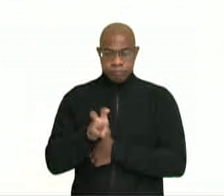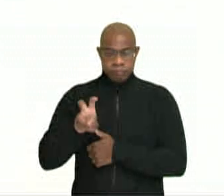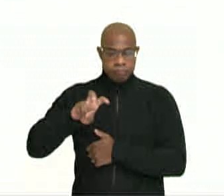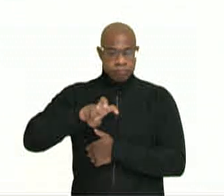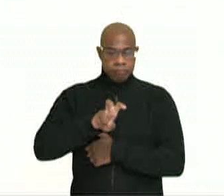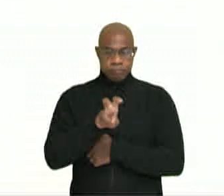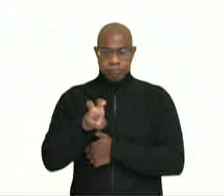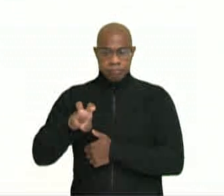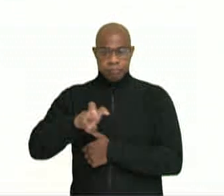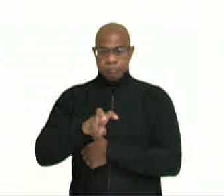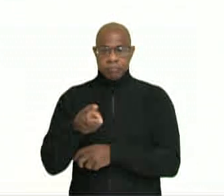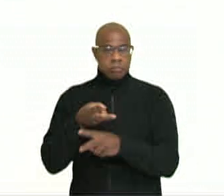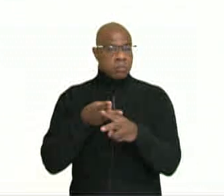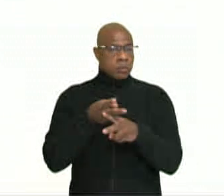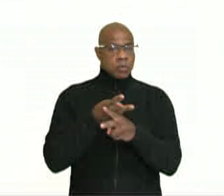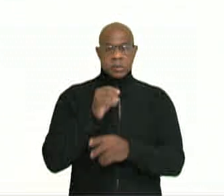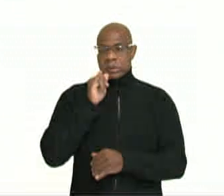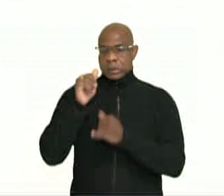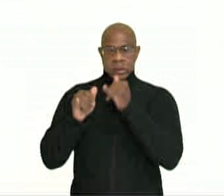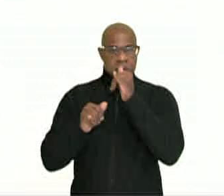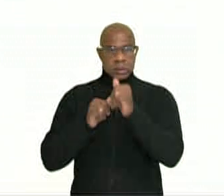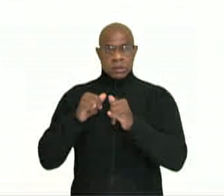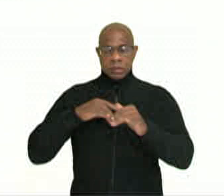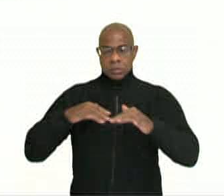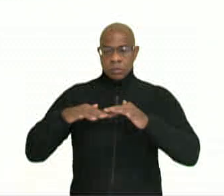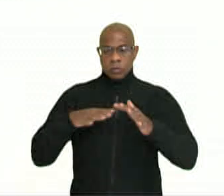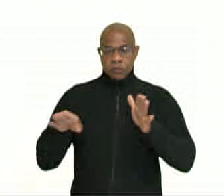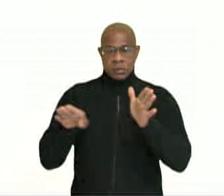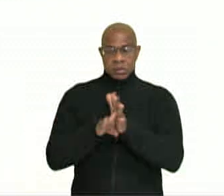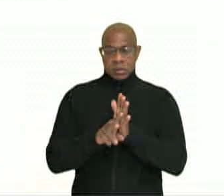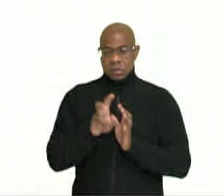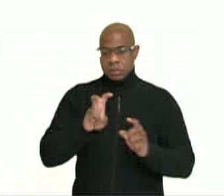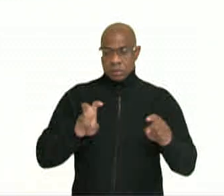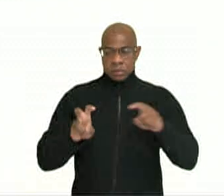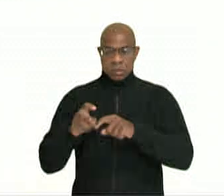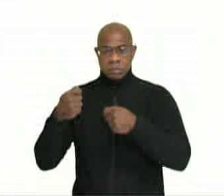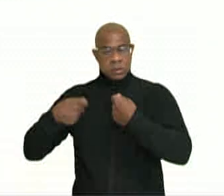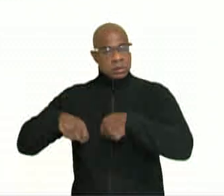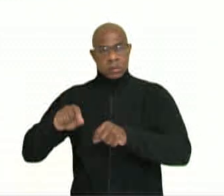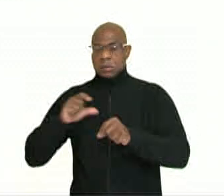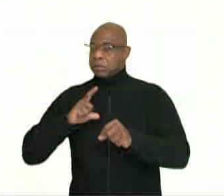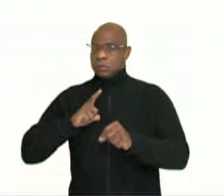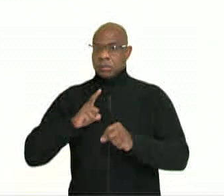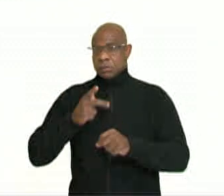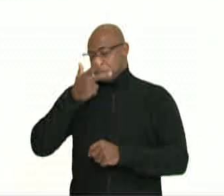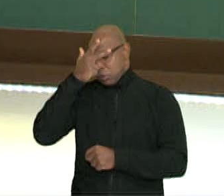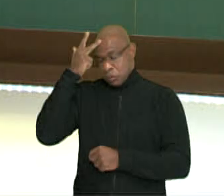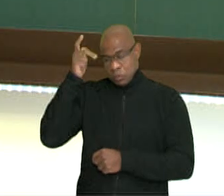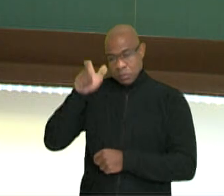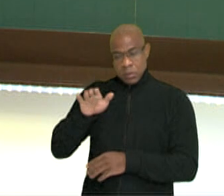onde está a fonte de energia e se movam até ela sem precisar de interferência humana.